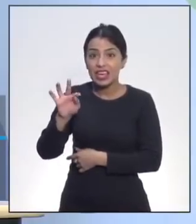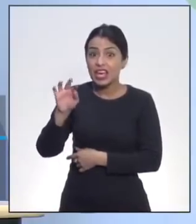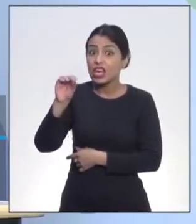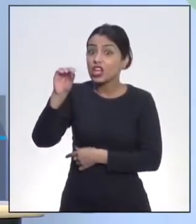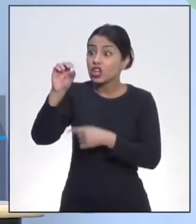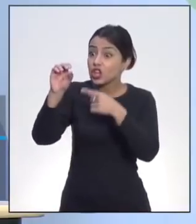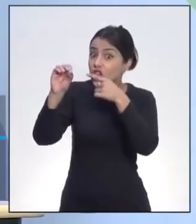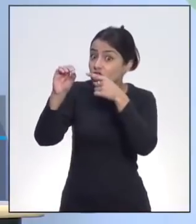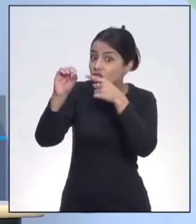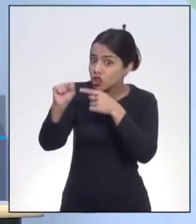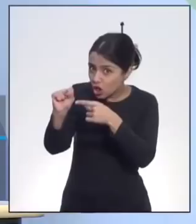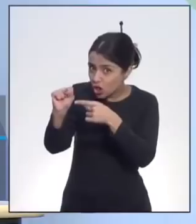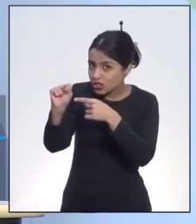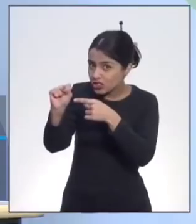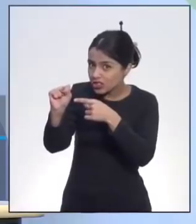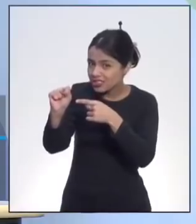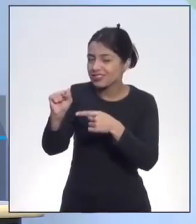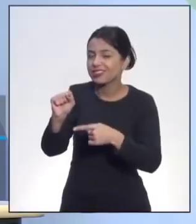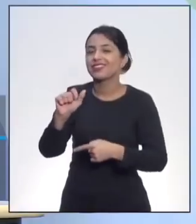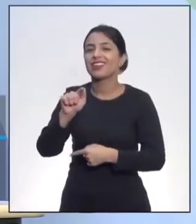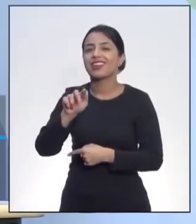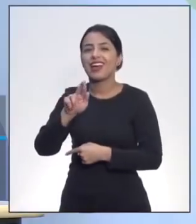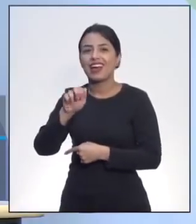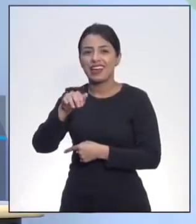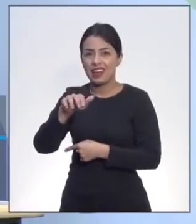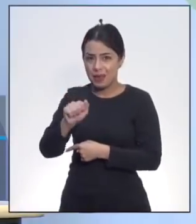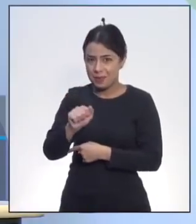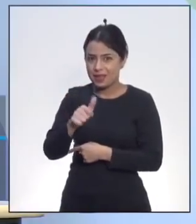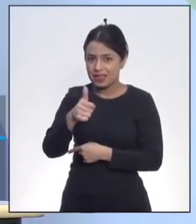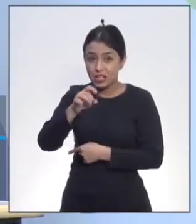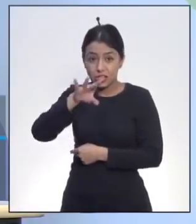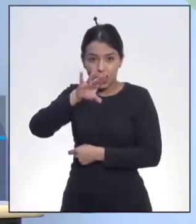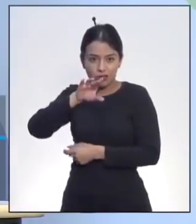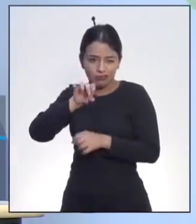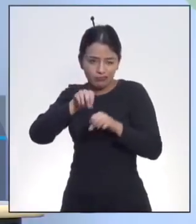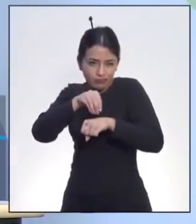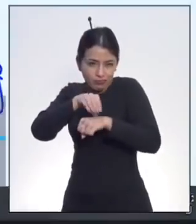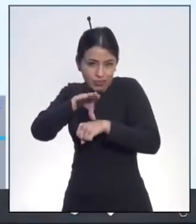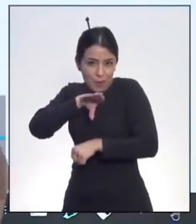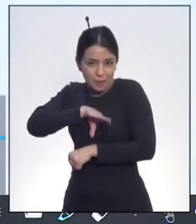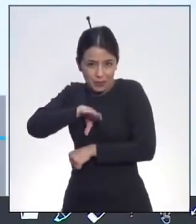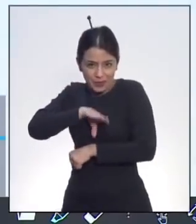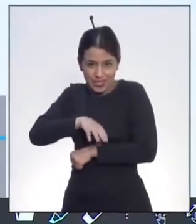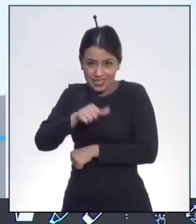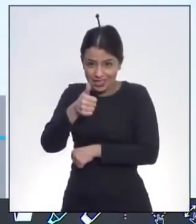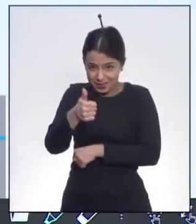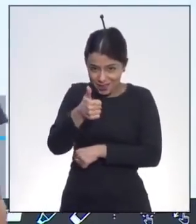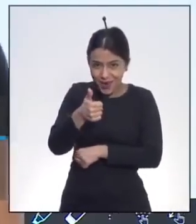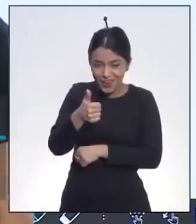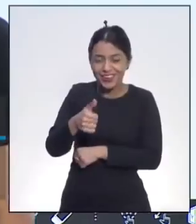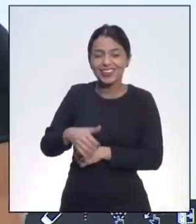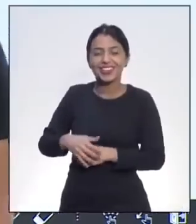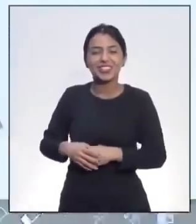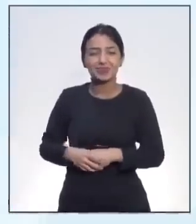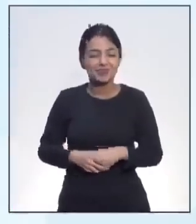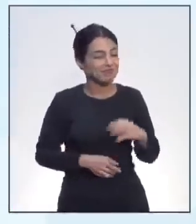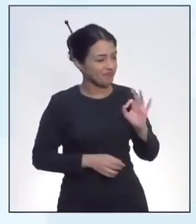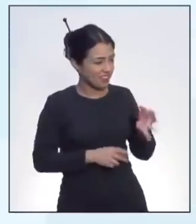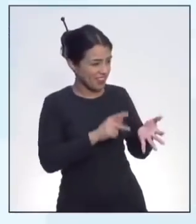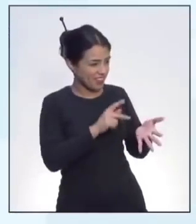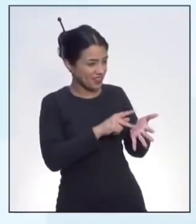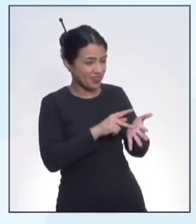equívoco, assumo, mas é bom para chamar a atenção disso. É verdade. Olha lá a resposta para vocês, ok? A atividade